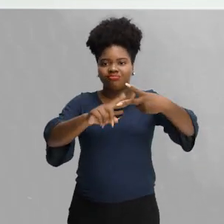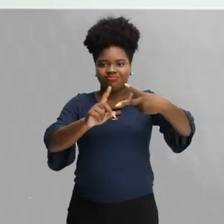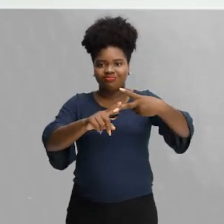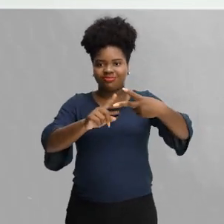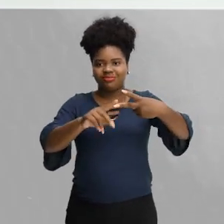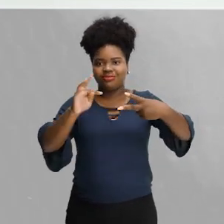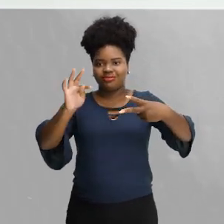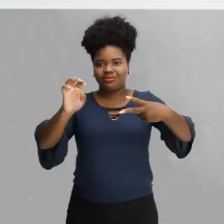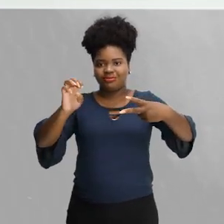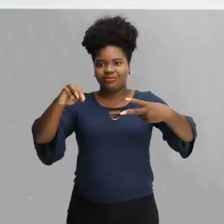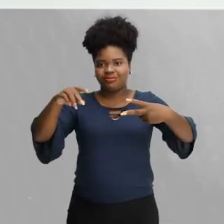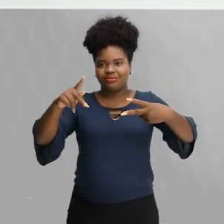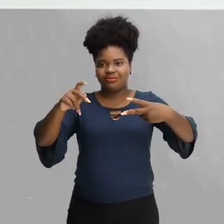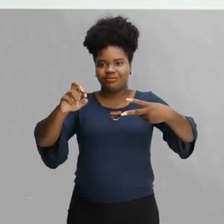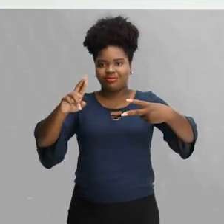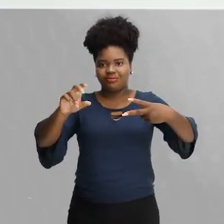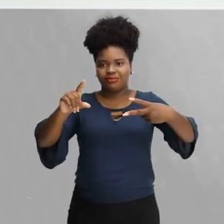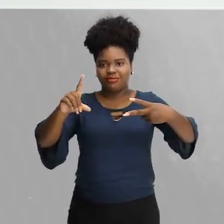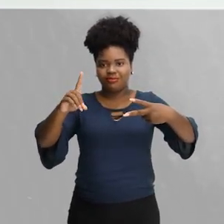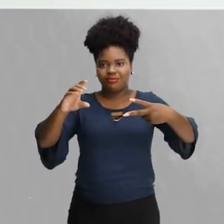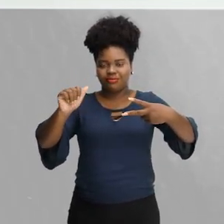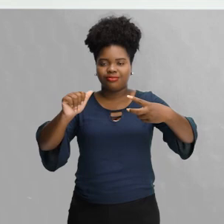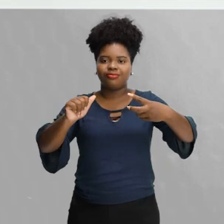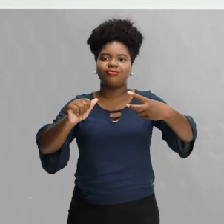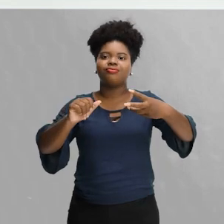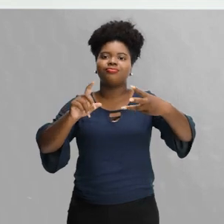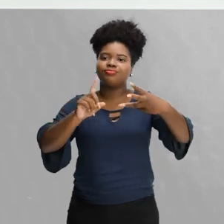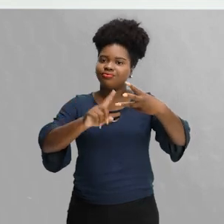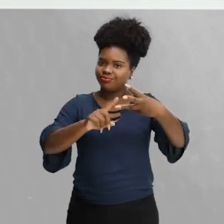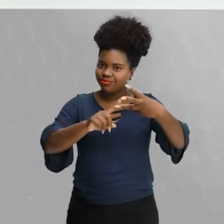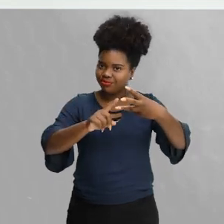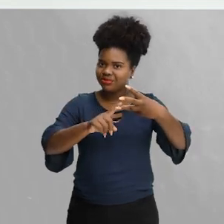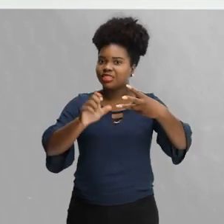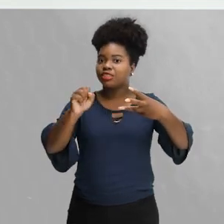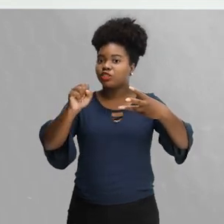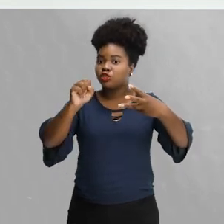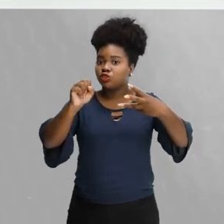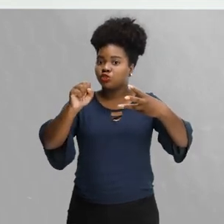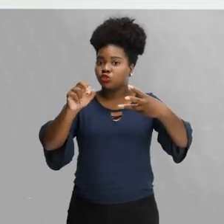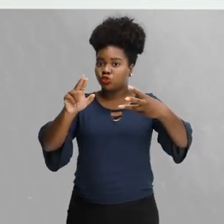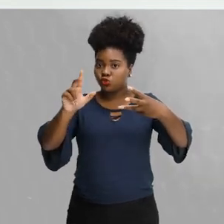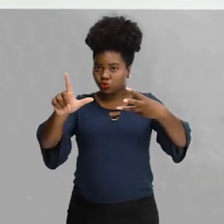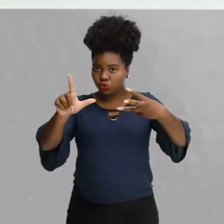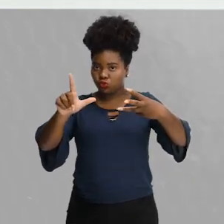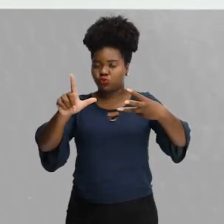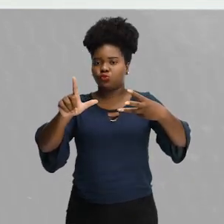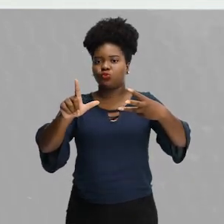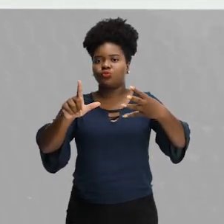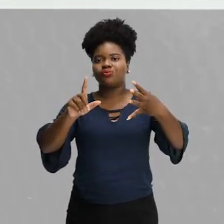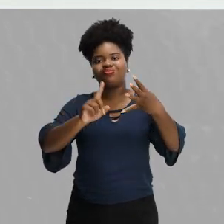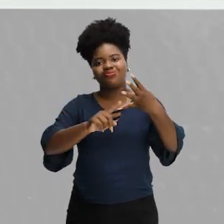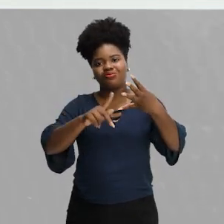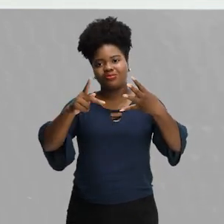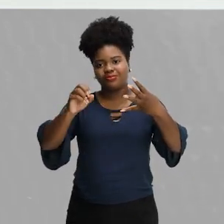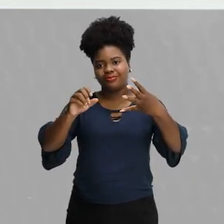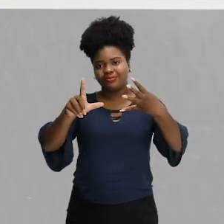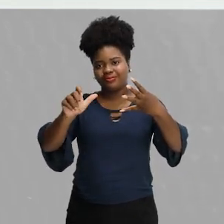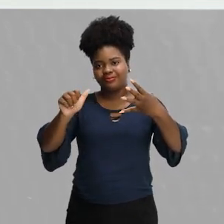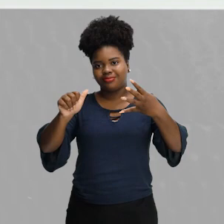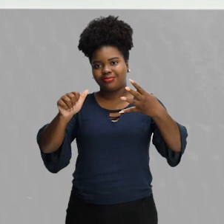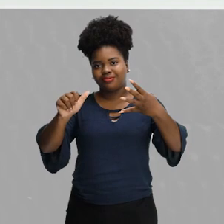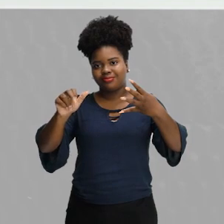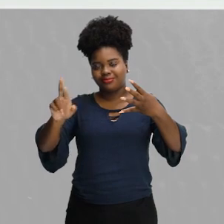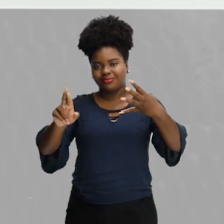temperada norte, a zona temperada sul, a zona polar sul e a